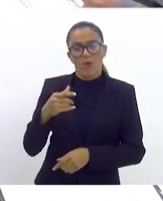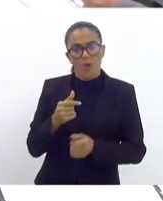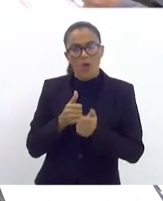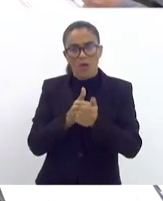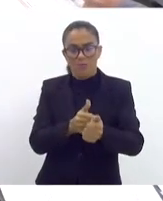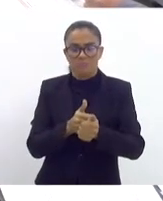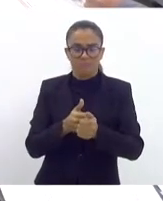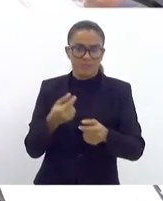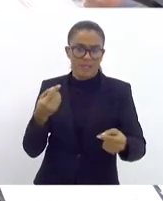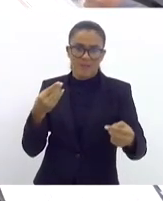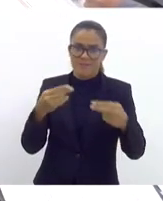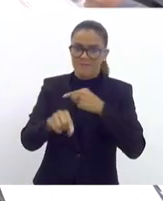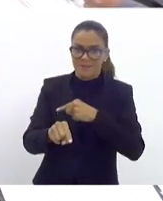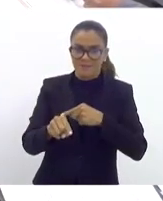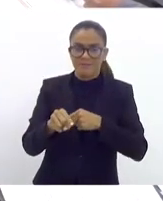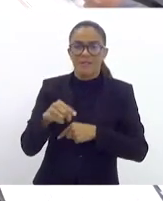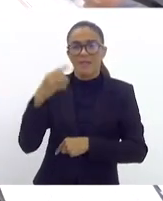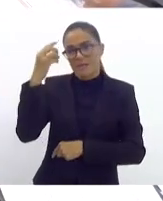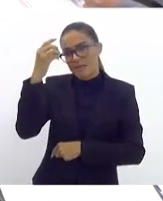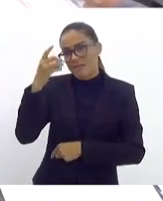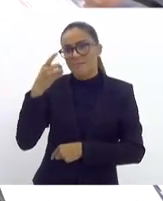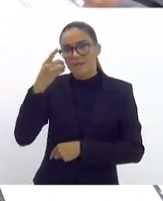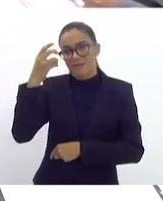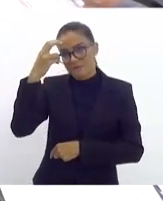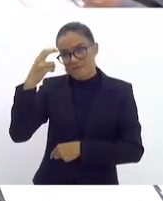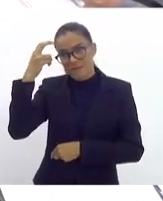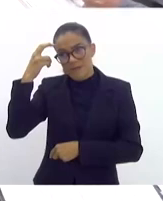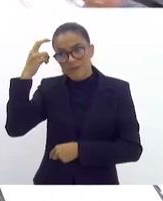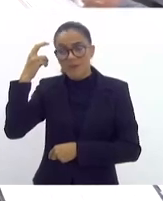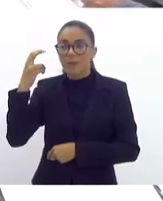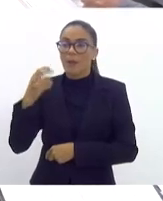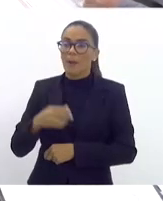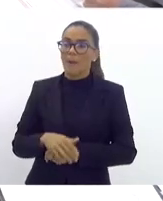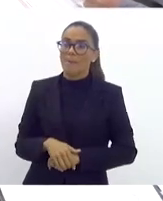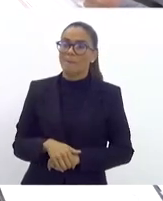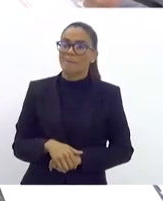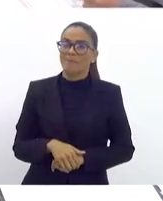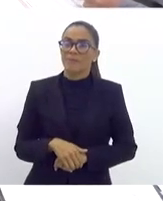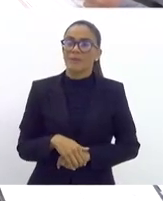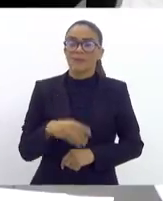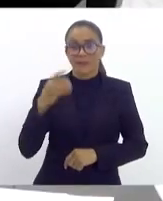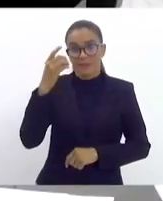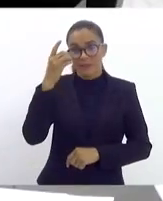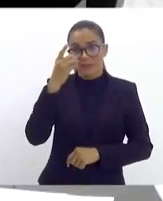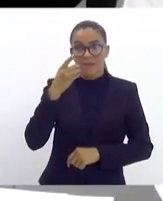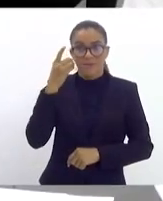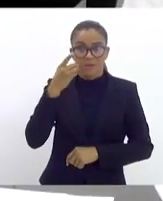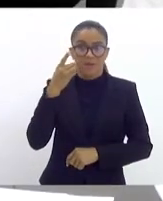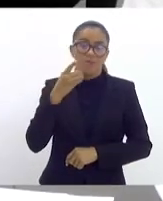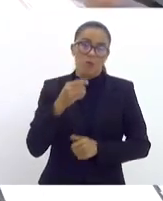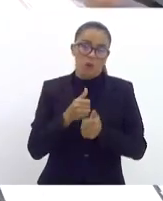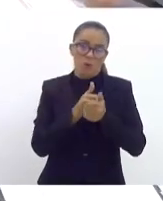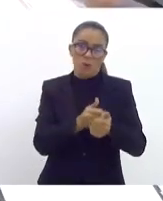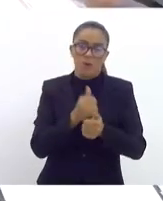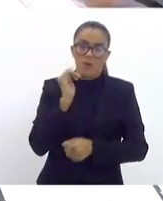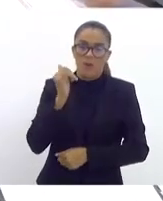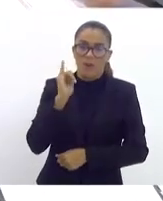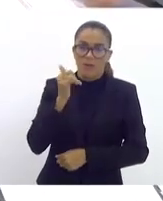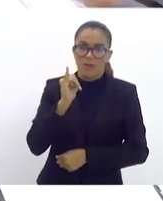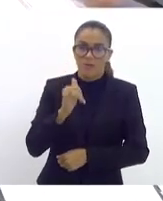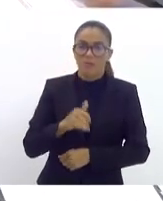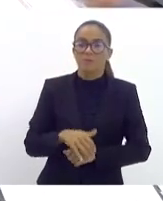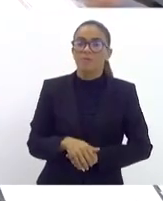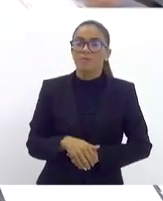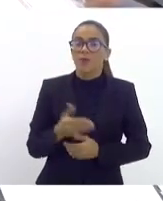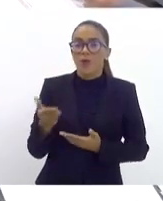apresentada pela deputada Veronica como volta Deputado Guilherme acompanha o relator como um bom Deputado